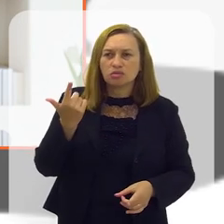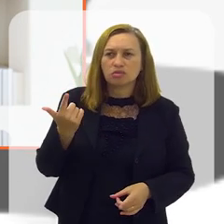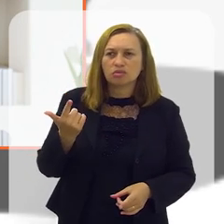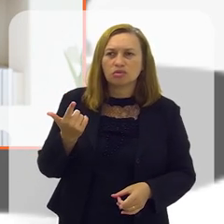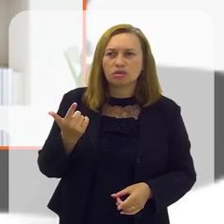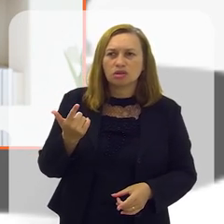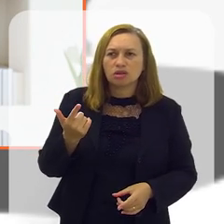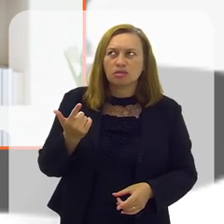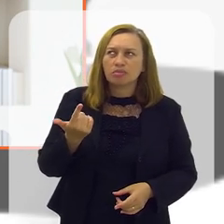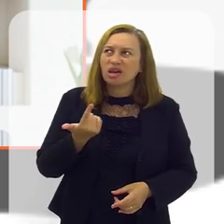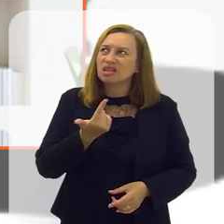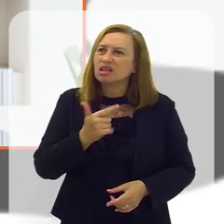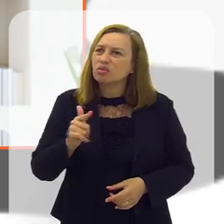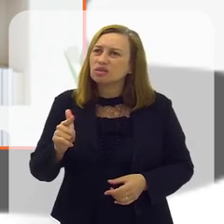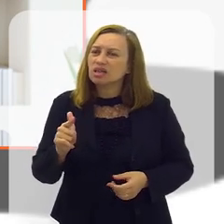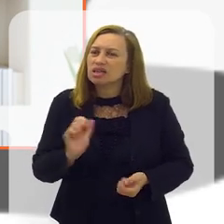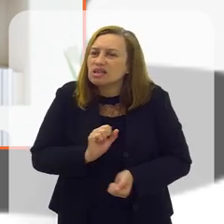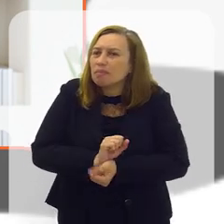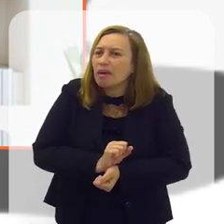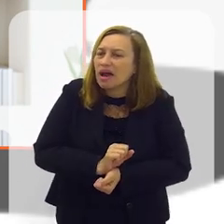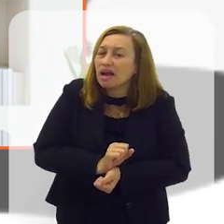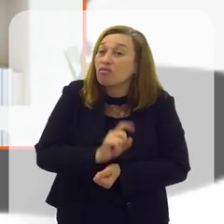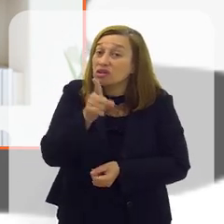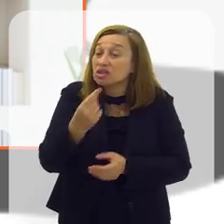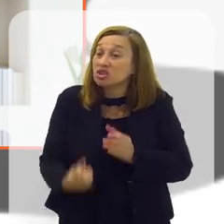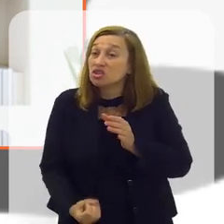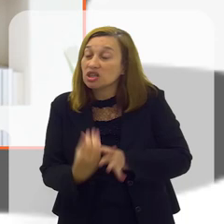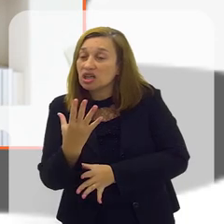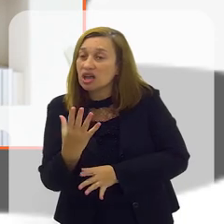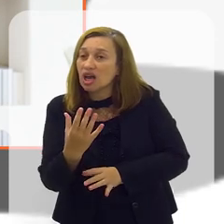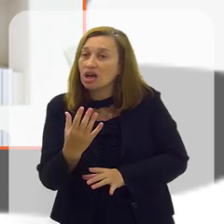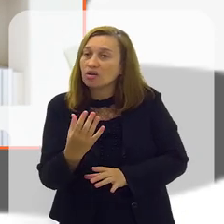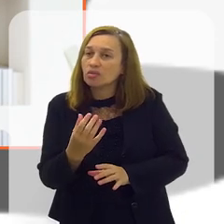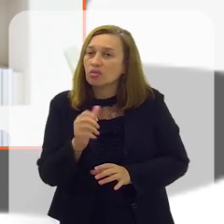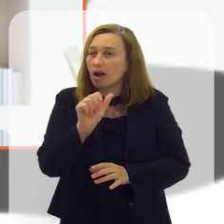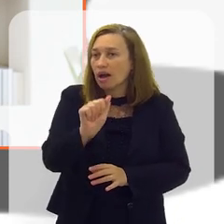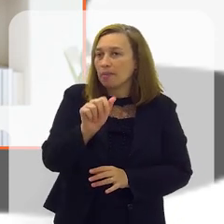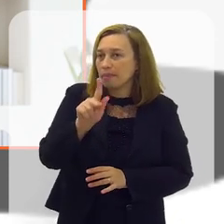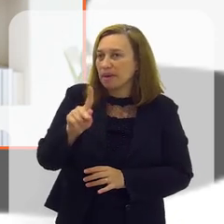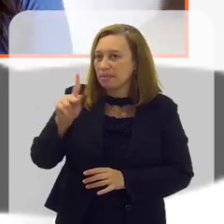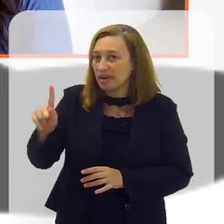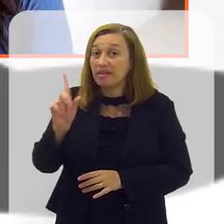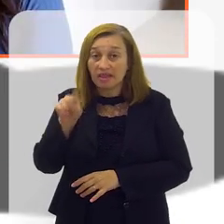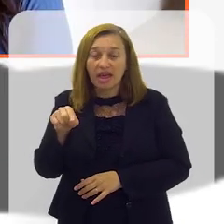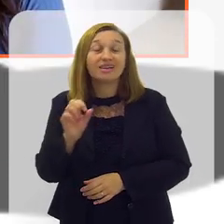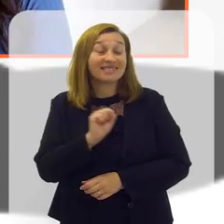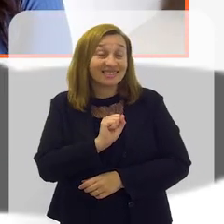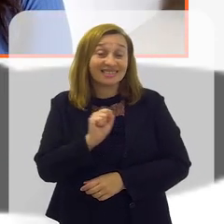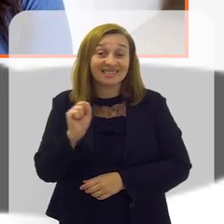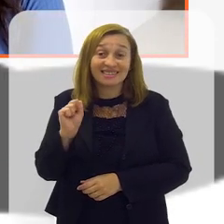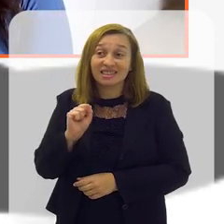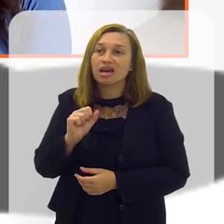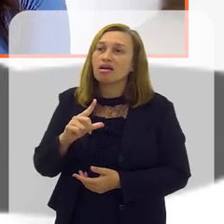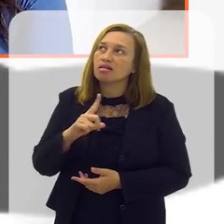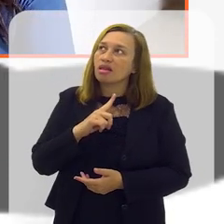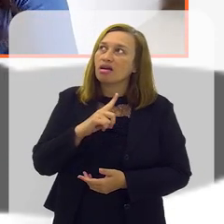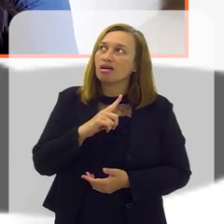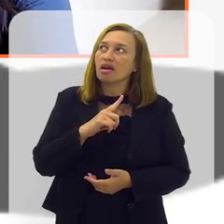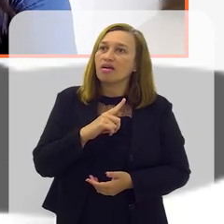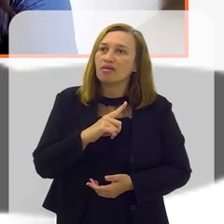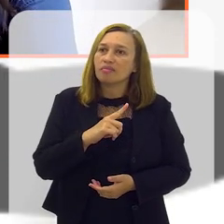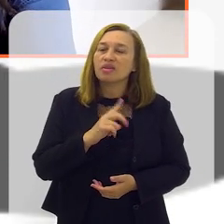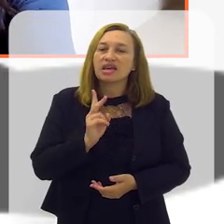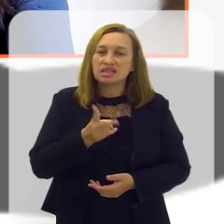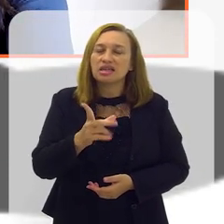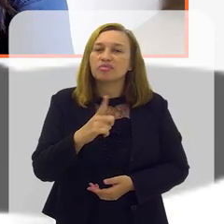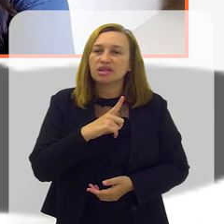chegaram ao ponto de, para não haver essa cisão, vocês criaram um aplicativo, não é? Sim,